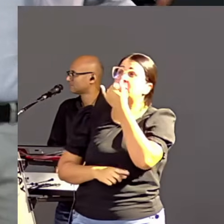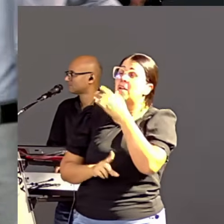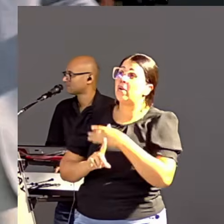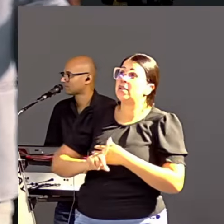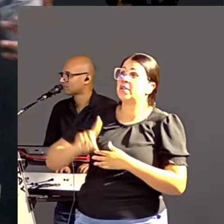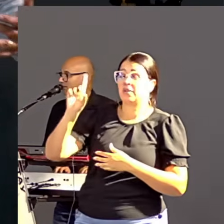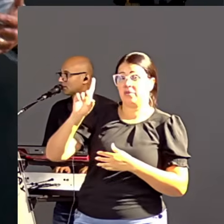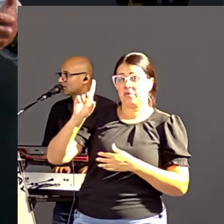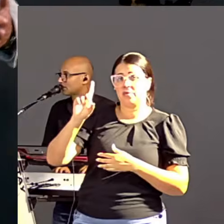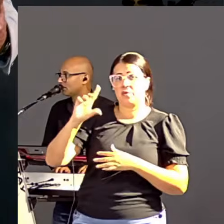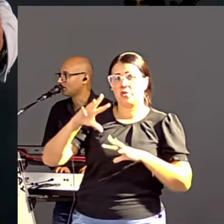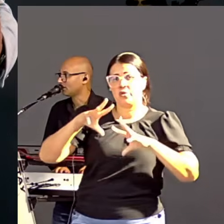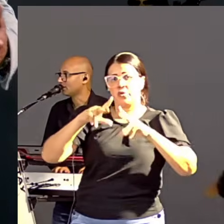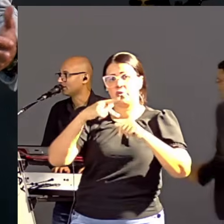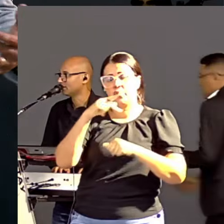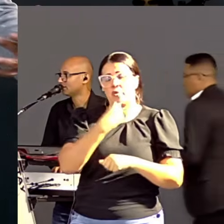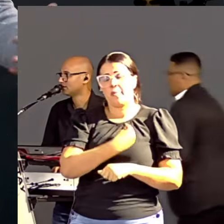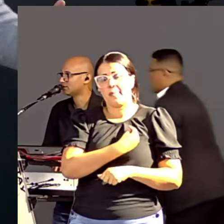pecados.